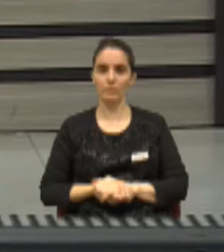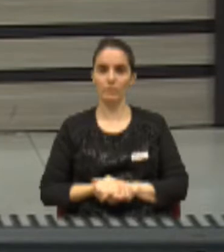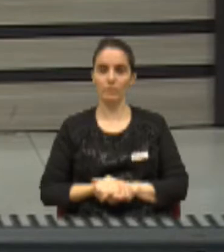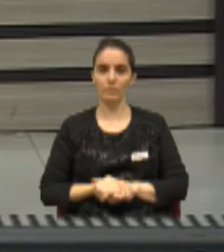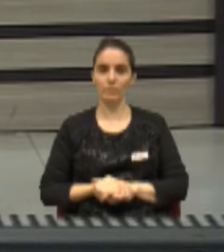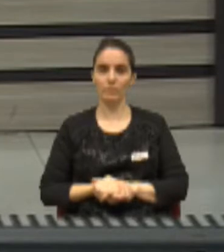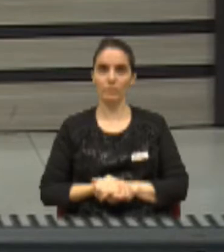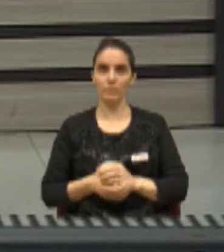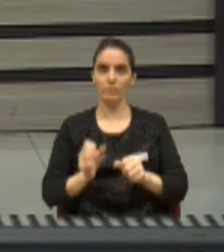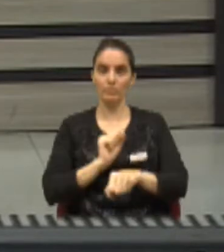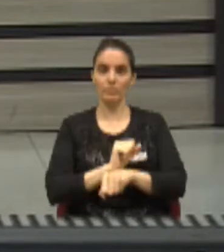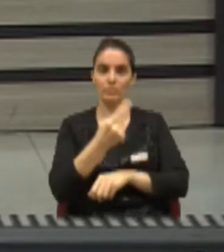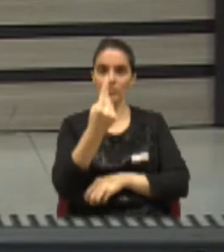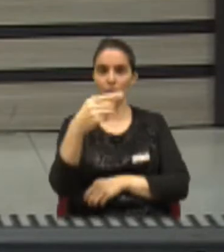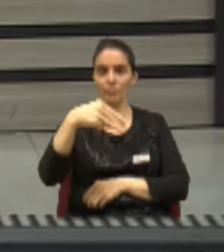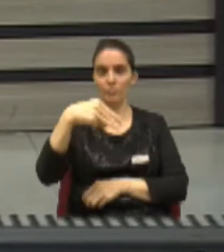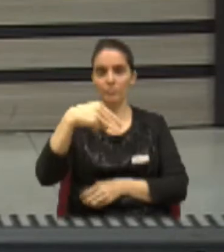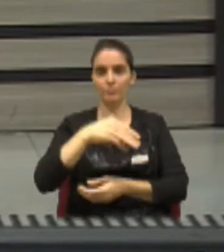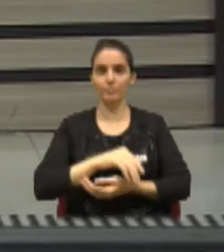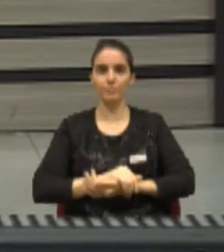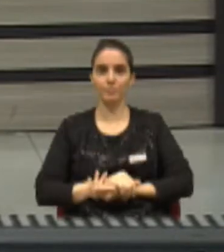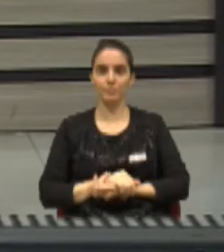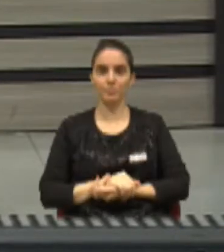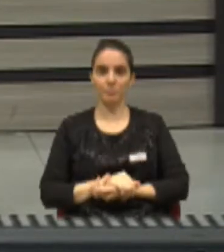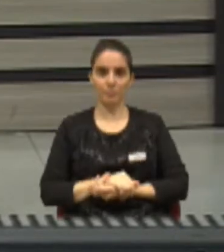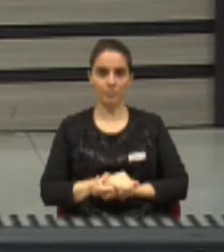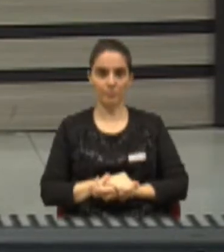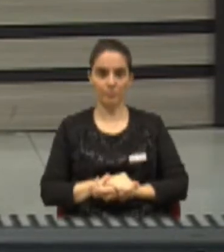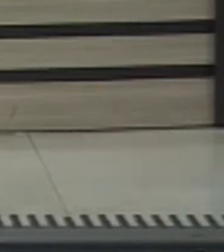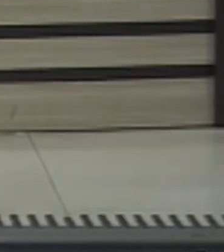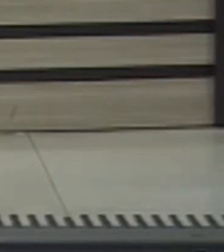Sessão está suspensa por 1 minuto.